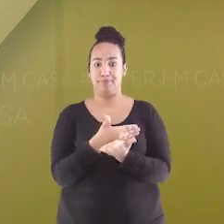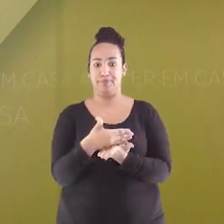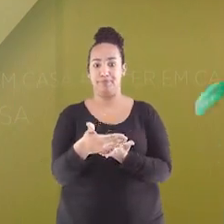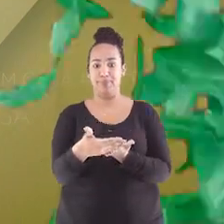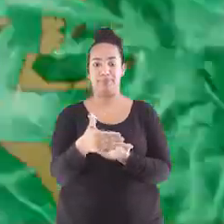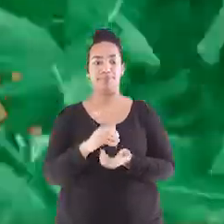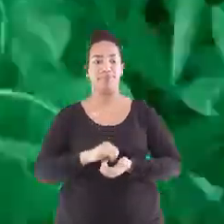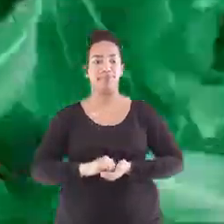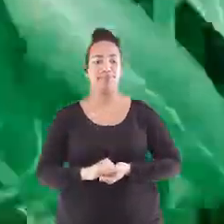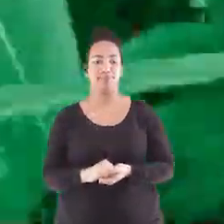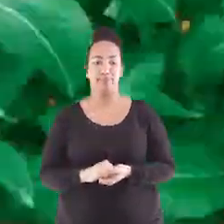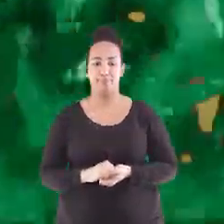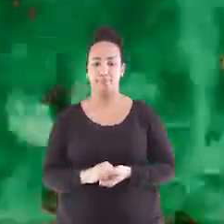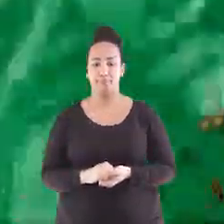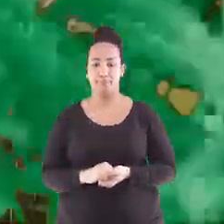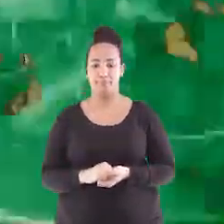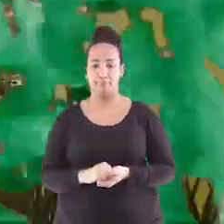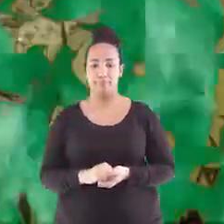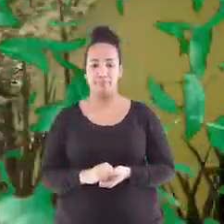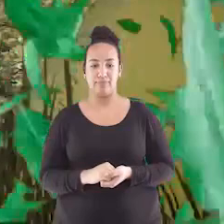lá!